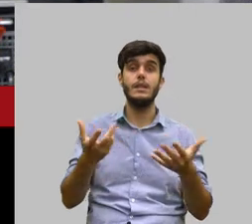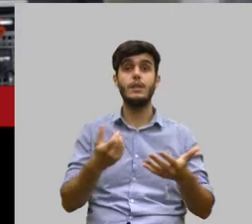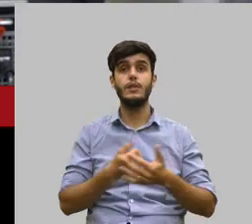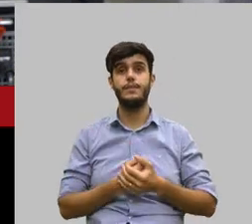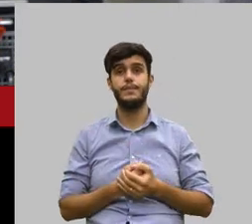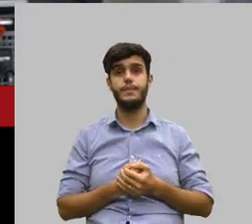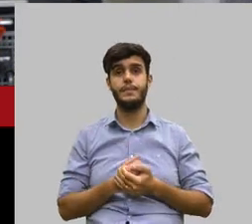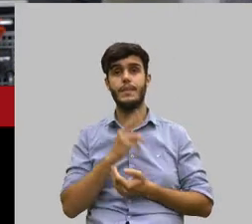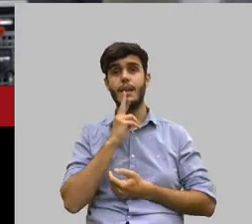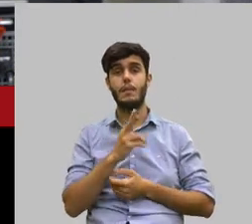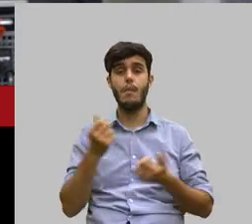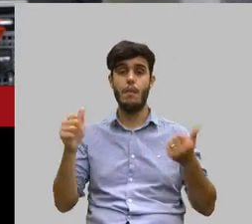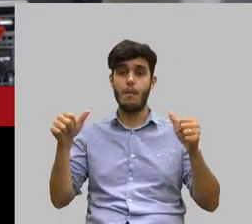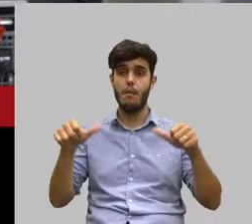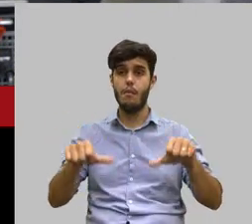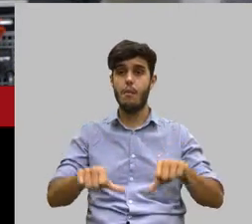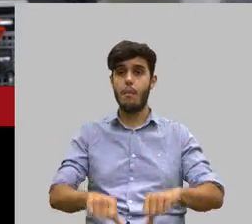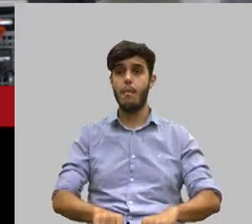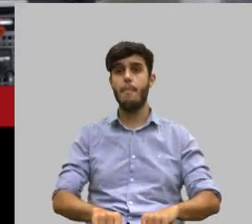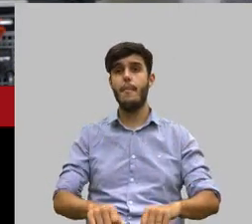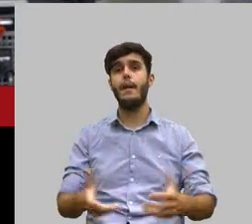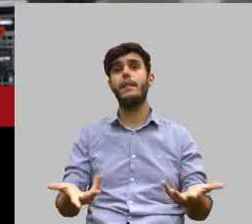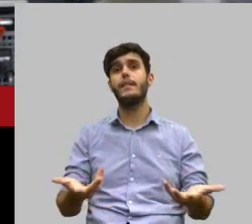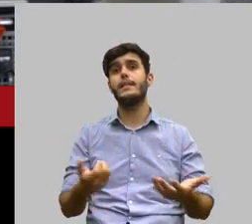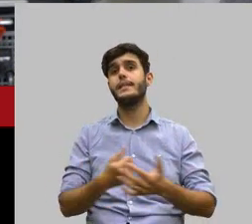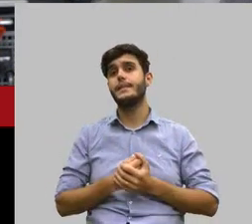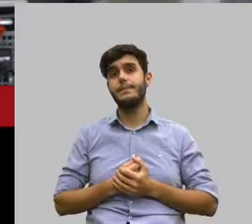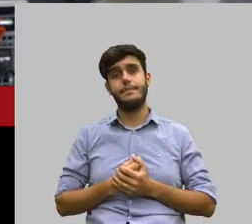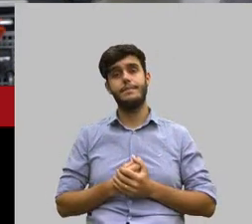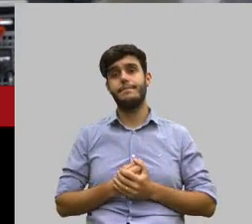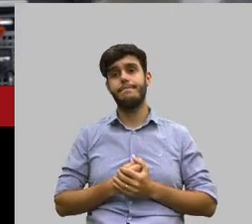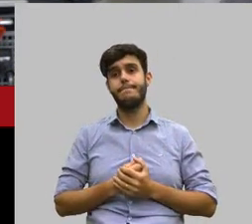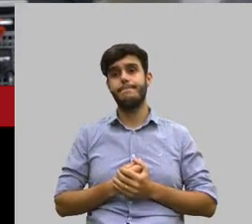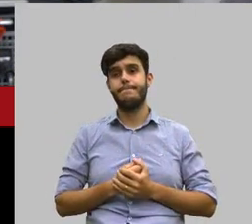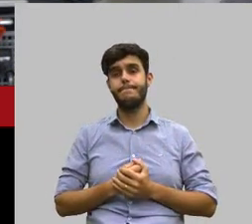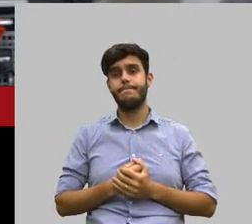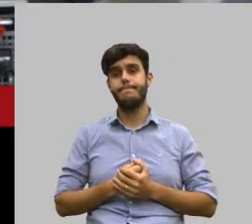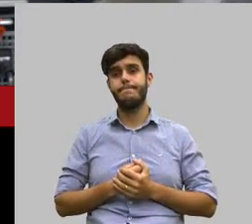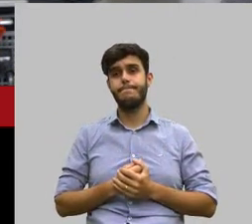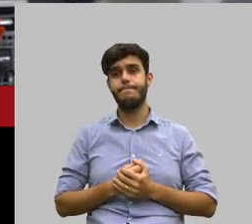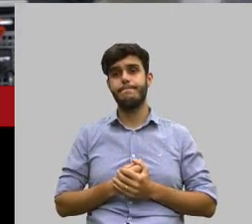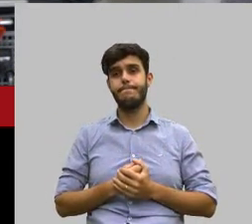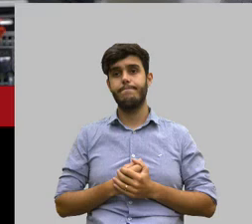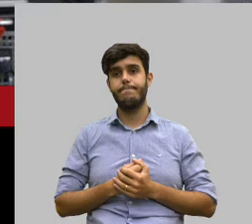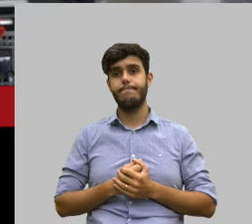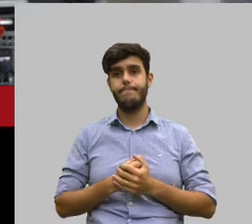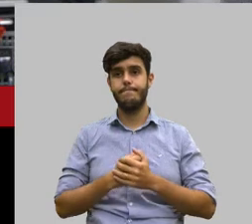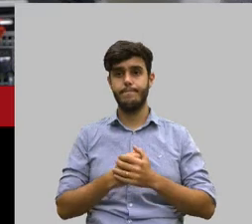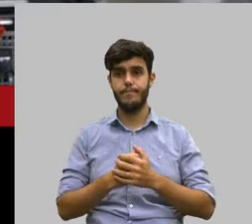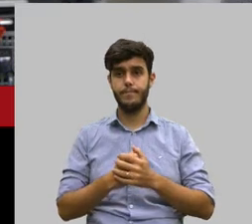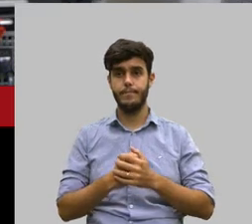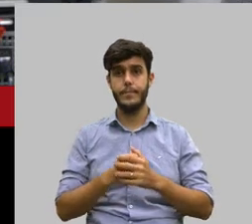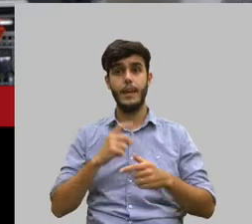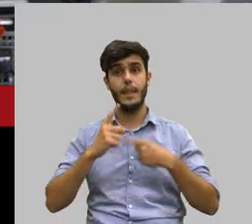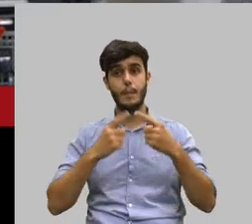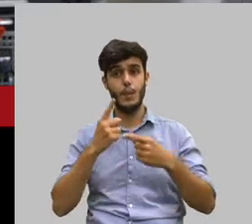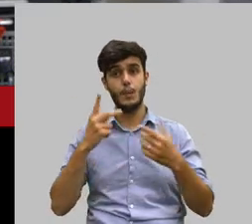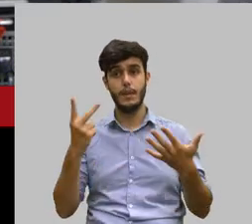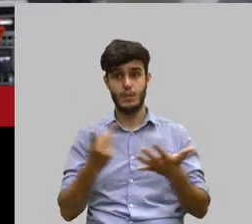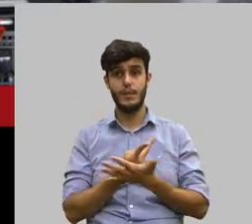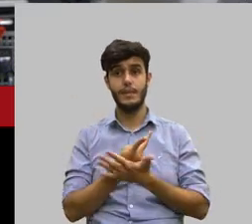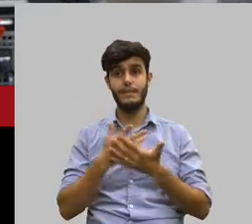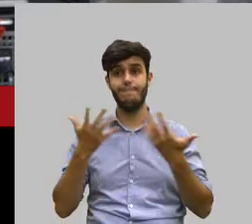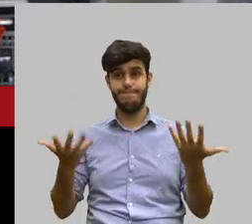péssimas simbólicas que tenham sido elas foram péssimas depois do que aconteceu não é eh